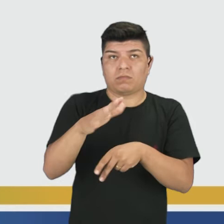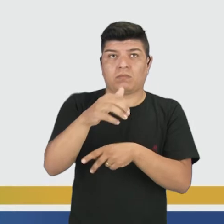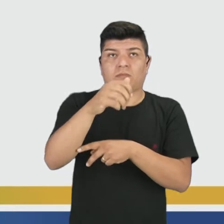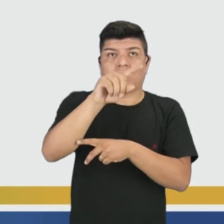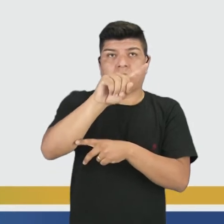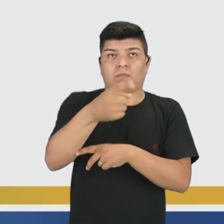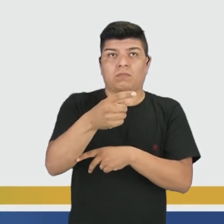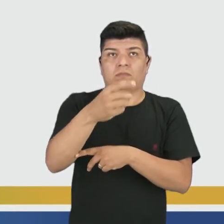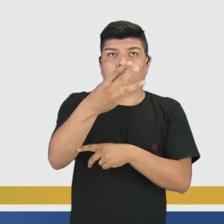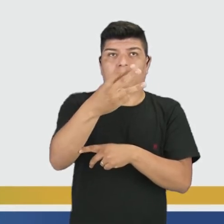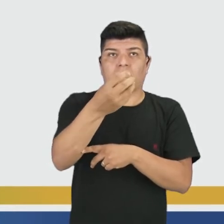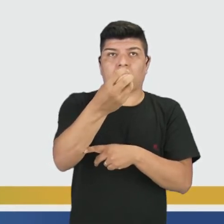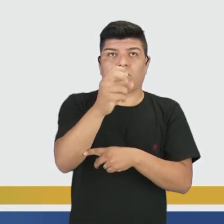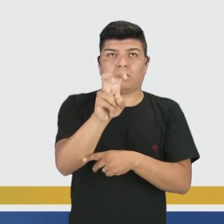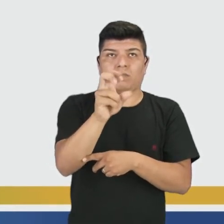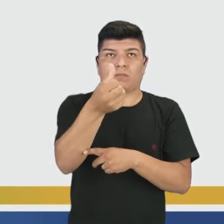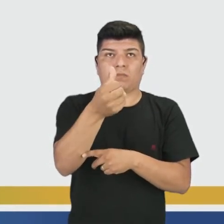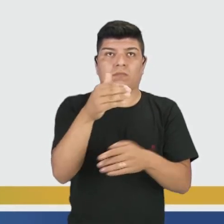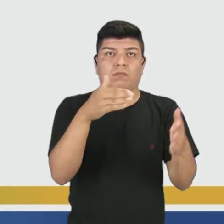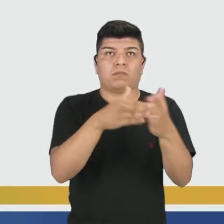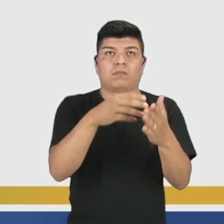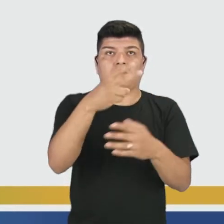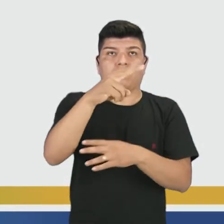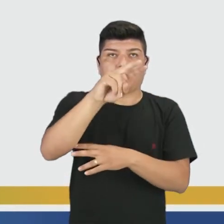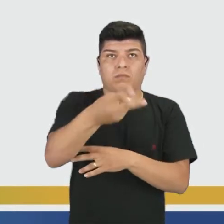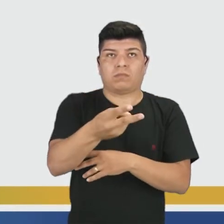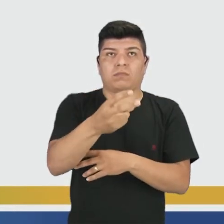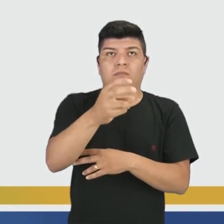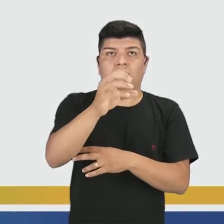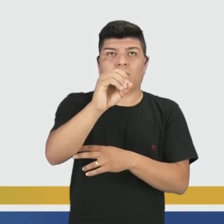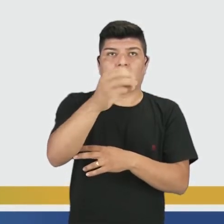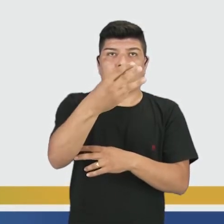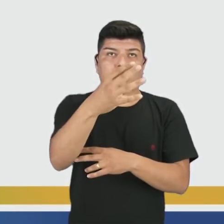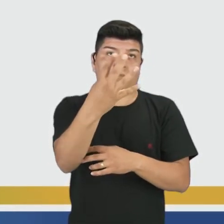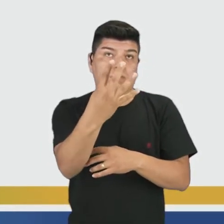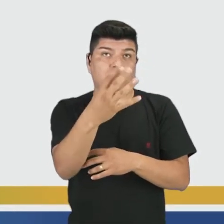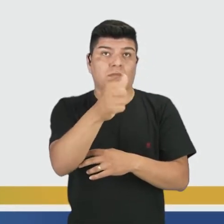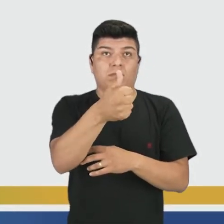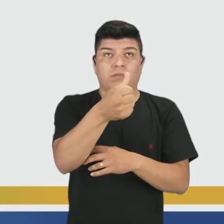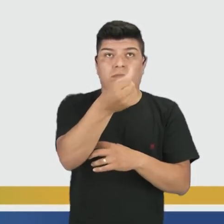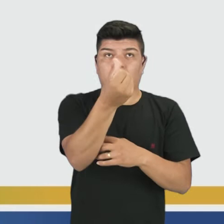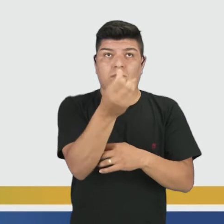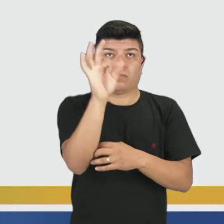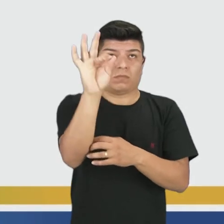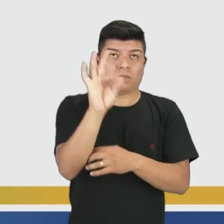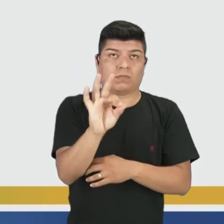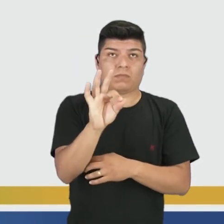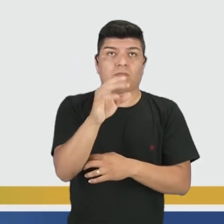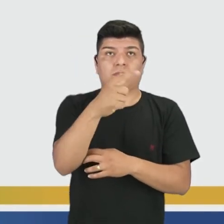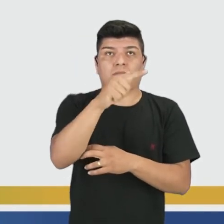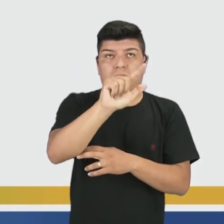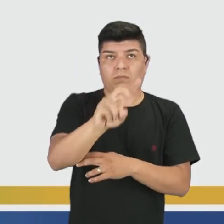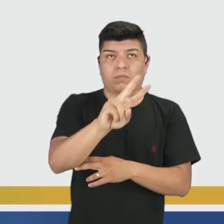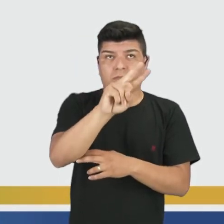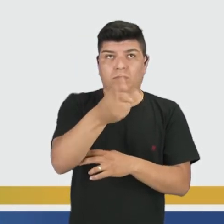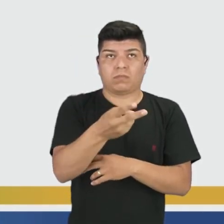R$ 1.356 a R$ 2.034. E 16% entre